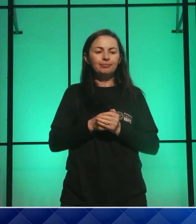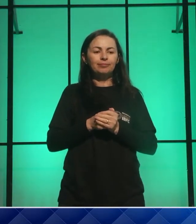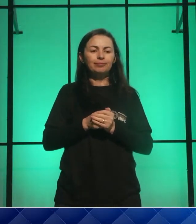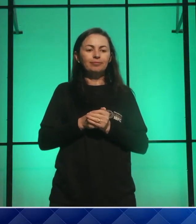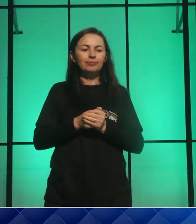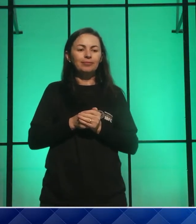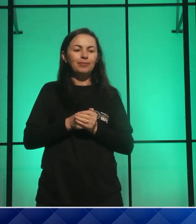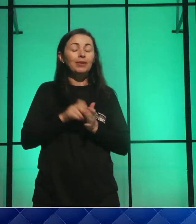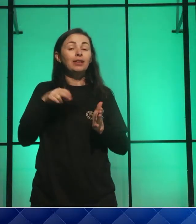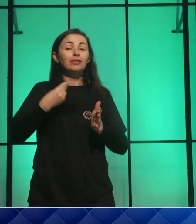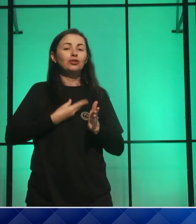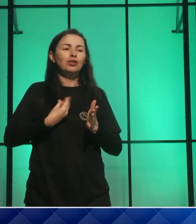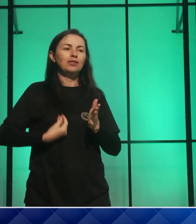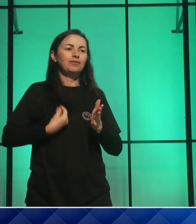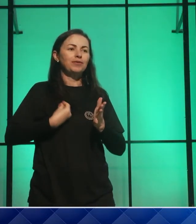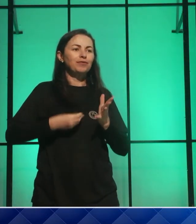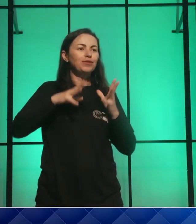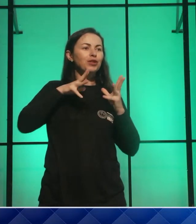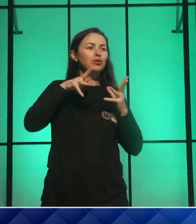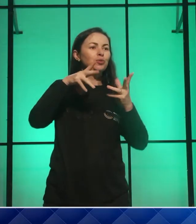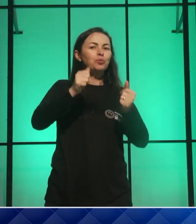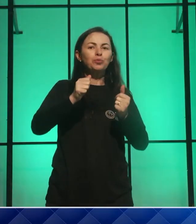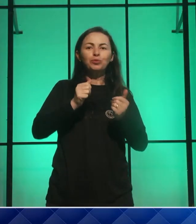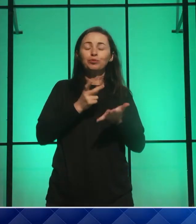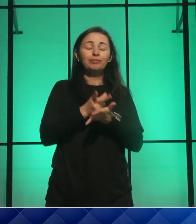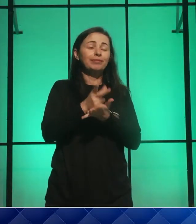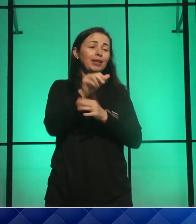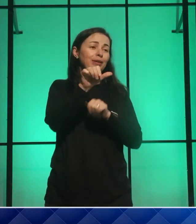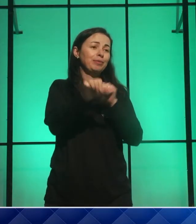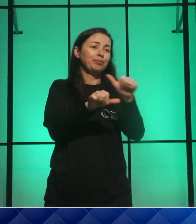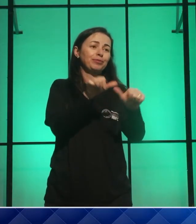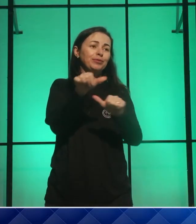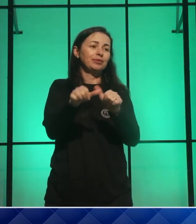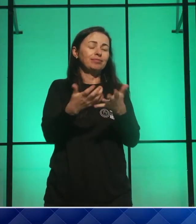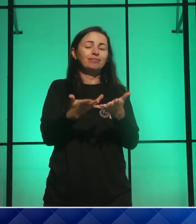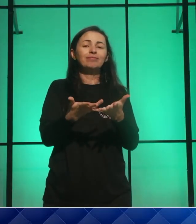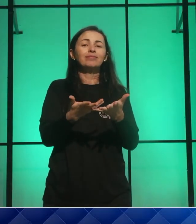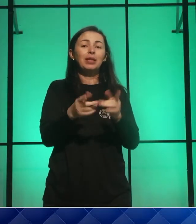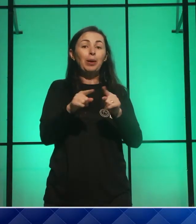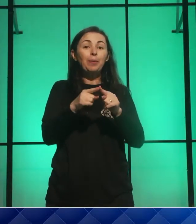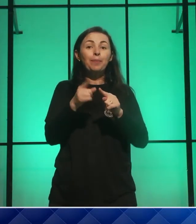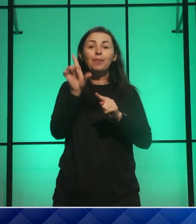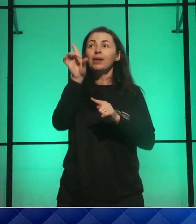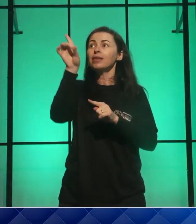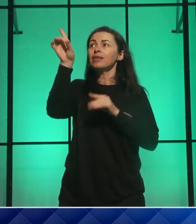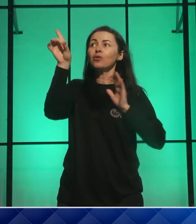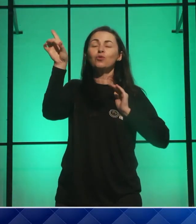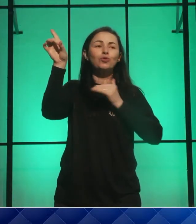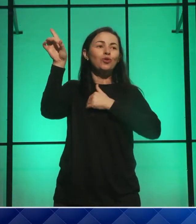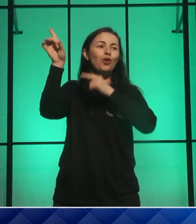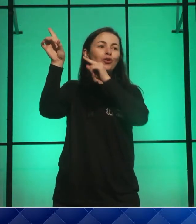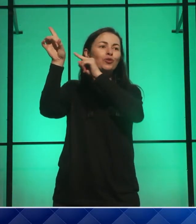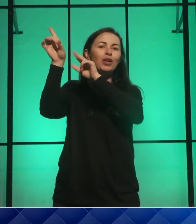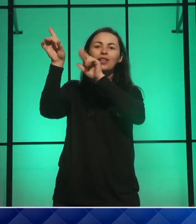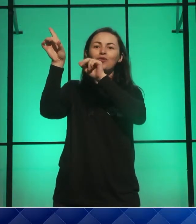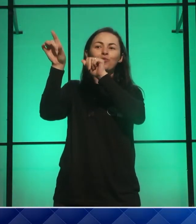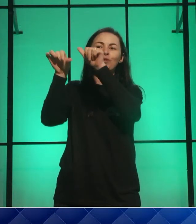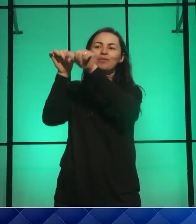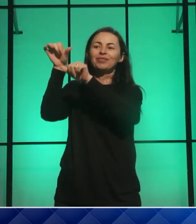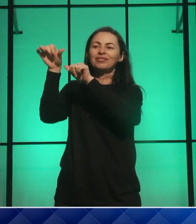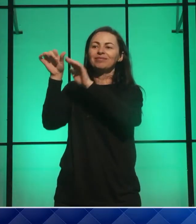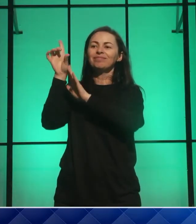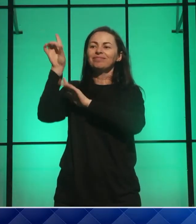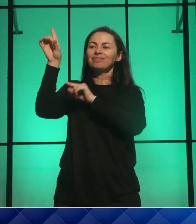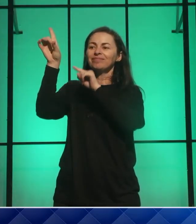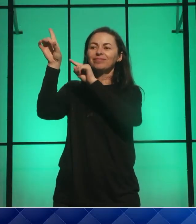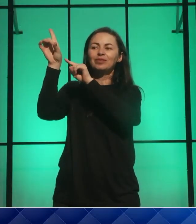é que vivemos em um mundo que está em constante mudanças, mas o nosso Deus é um Deus que não muda. E a